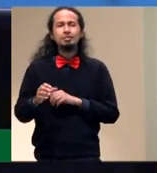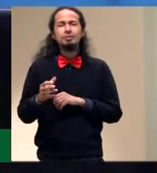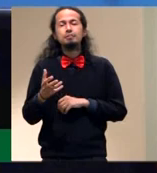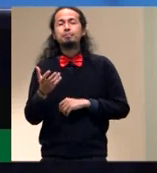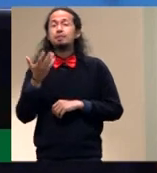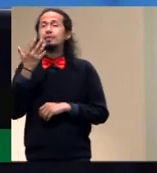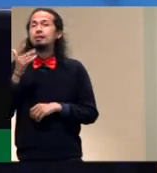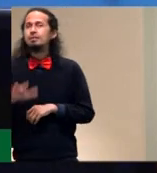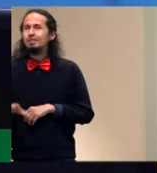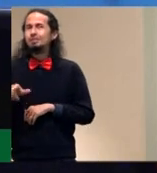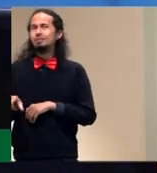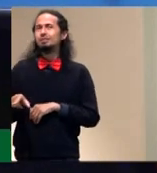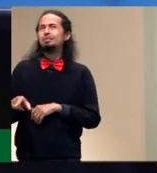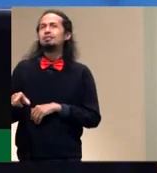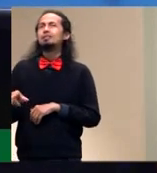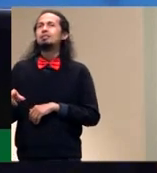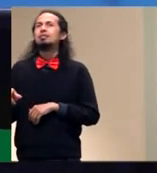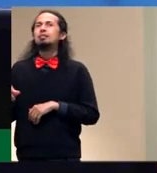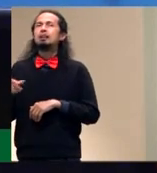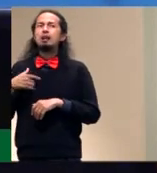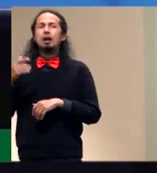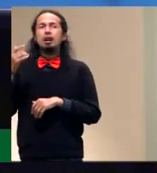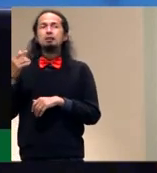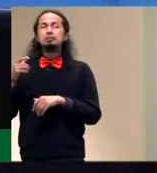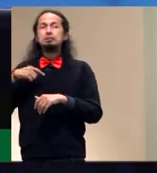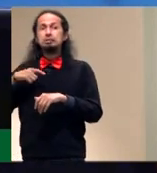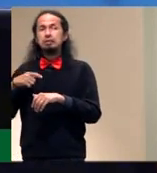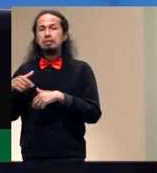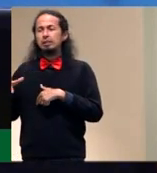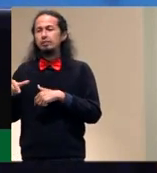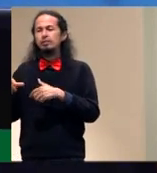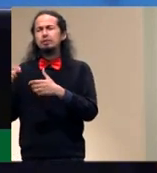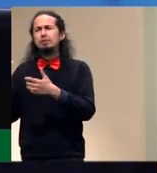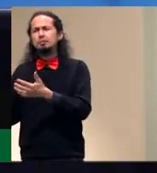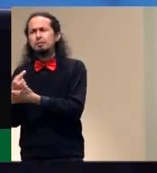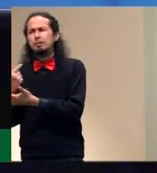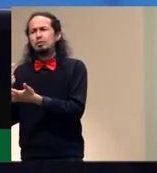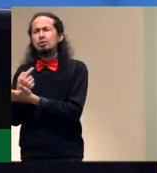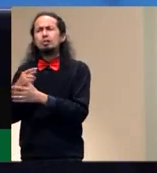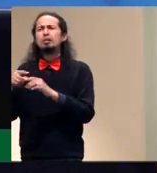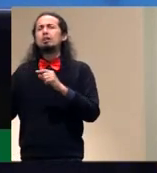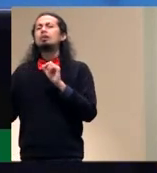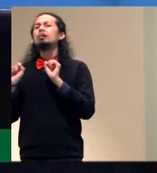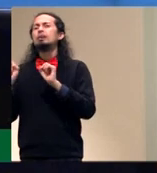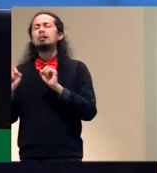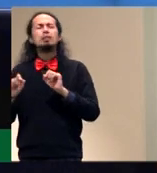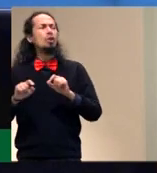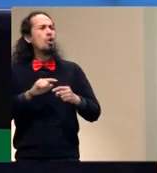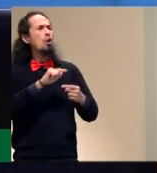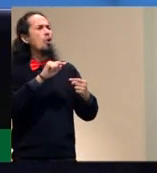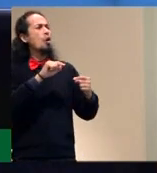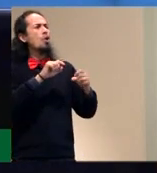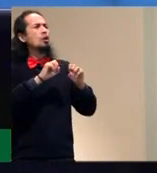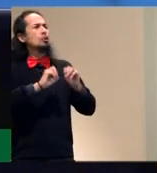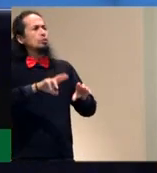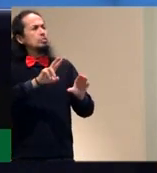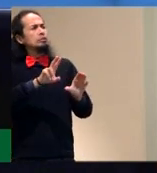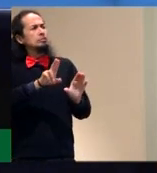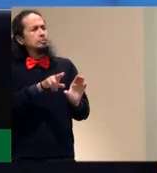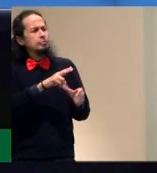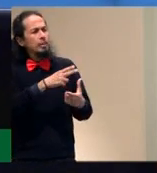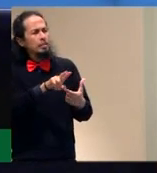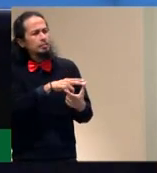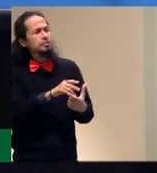as questões que estavam postas ali naquela mesa eram: qual é o objetivo da educação infantil? Isso não faz tanto tempo